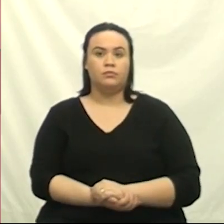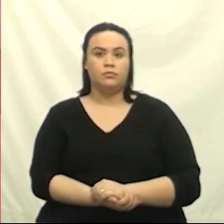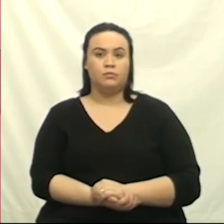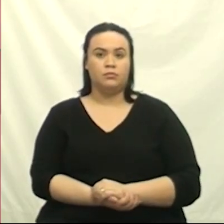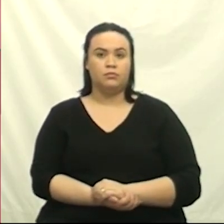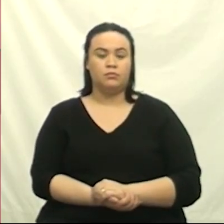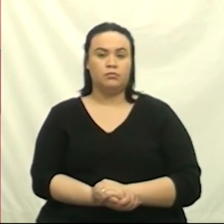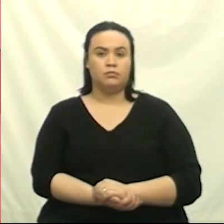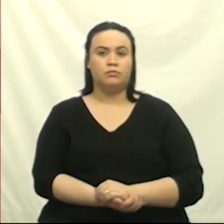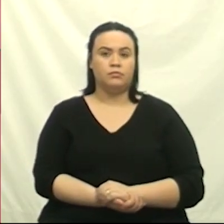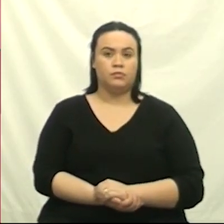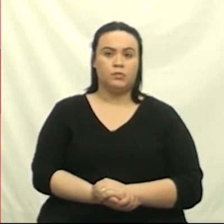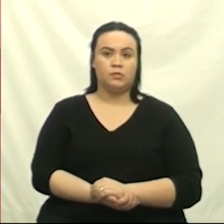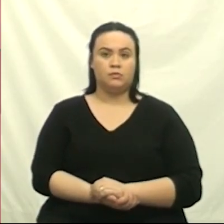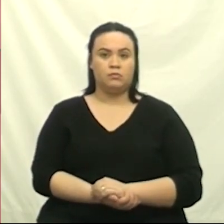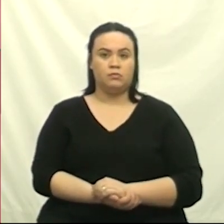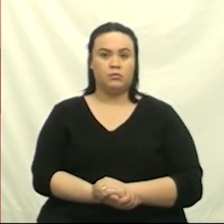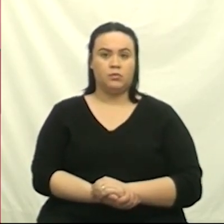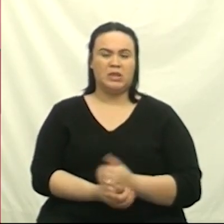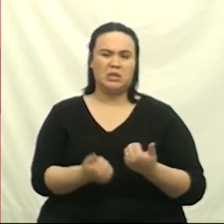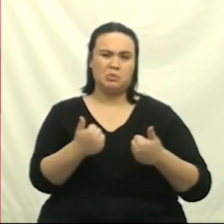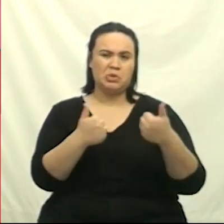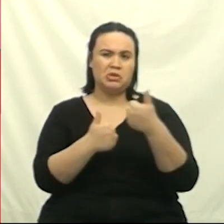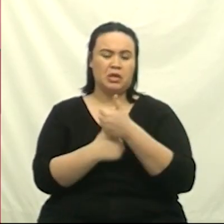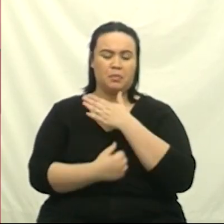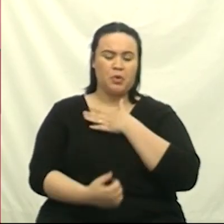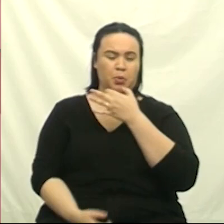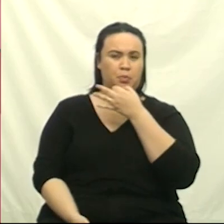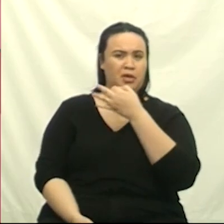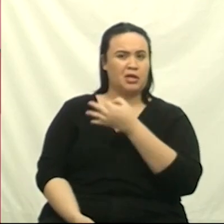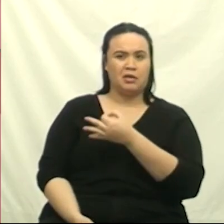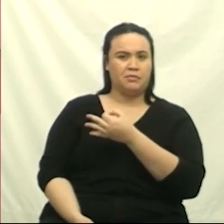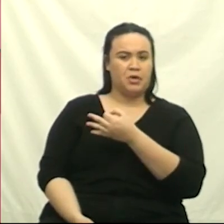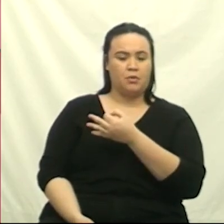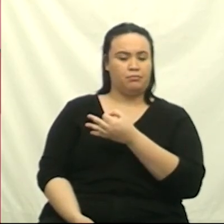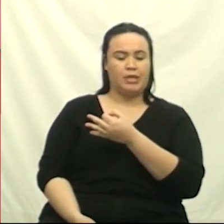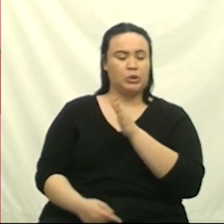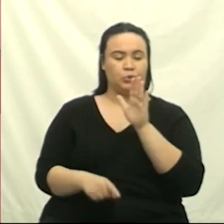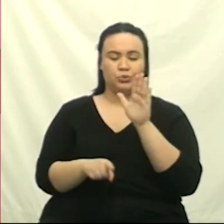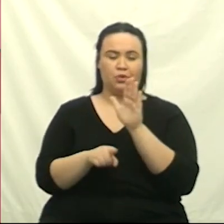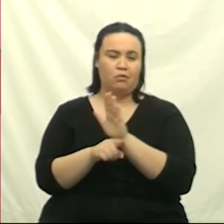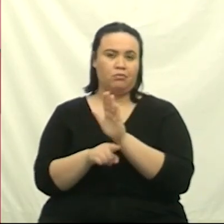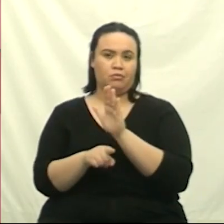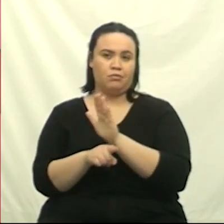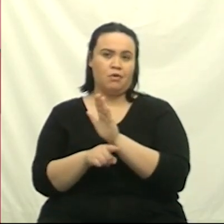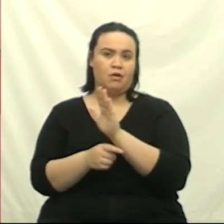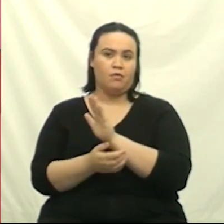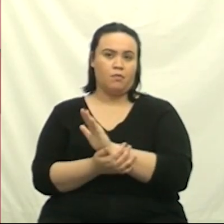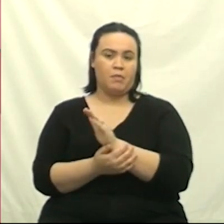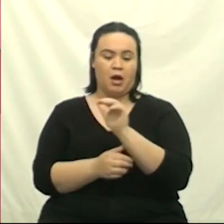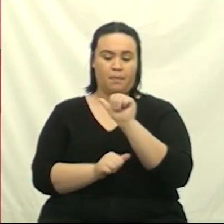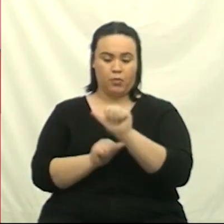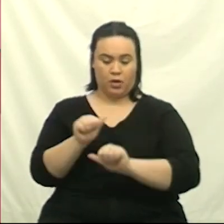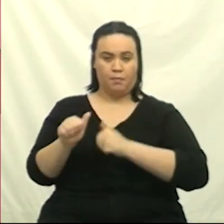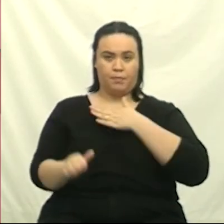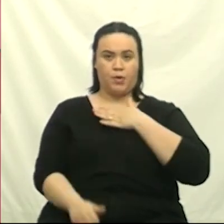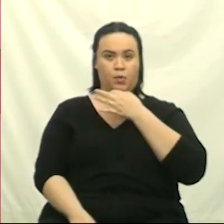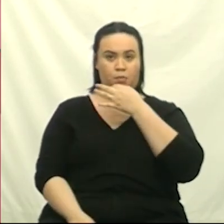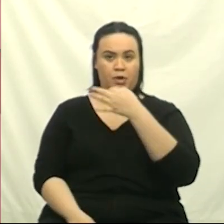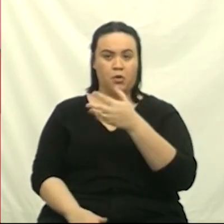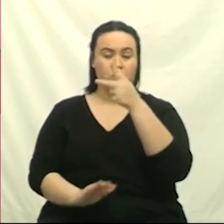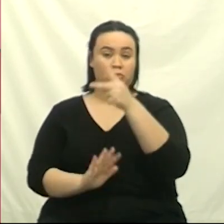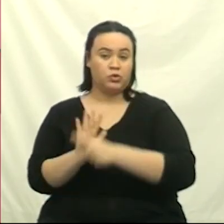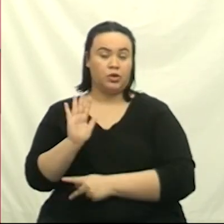então nessa condição o substitutivo na minha opinião não contribuiu como elemento para mudar de fato o o